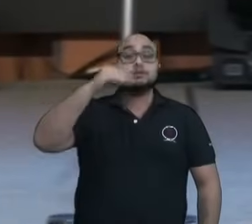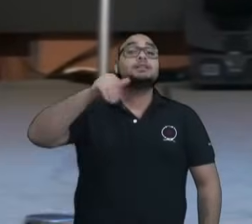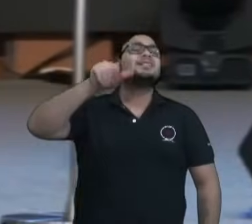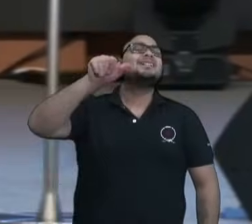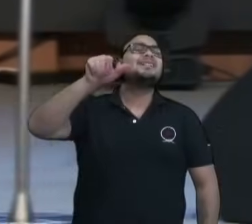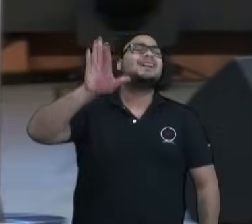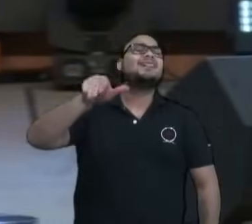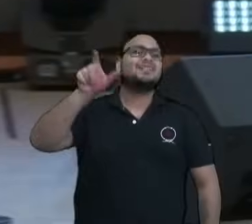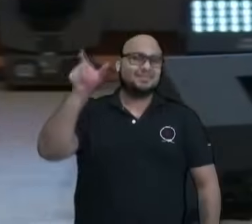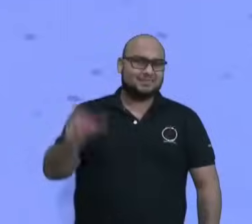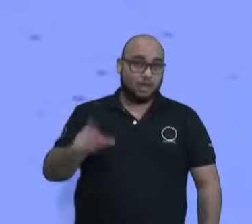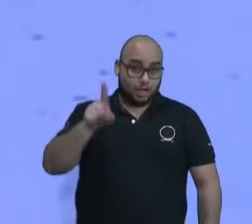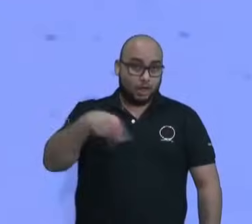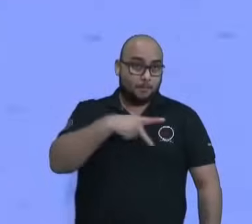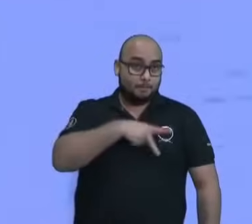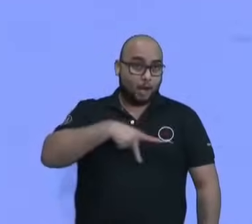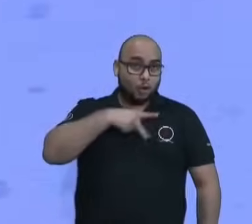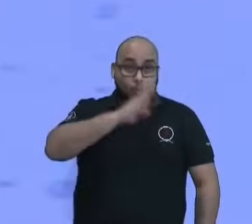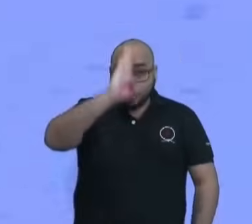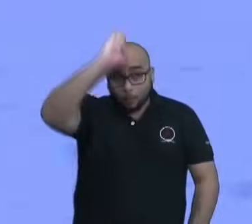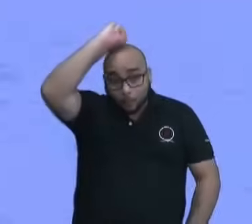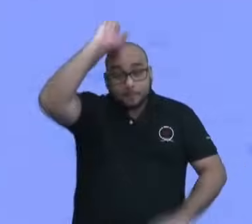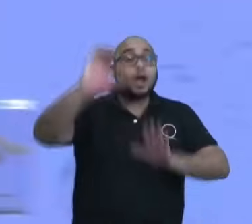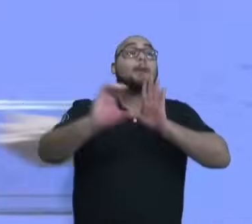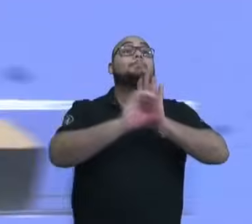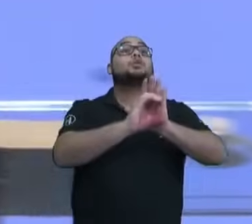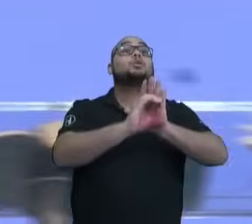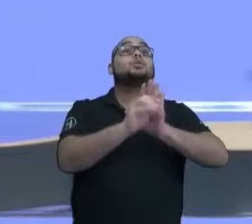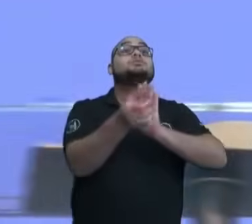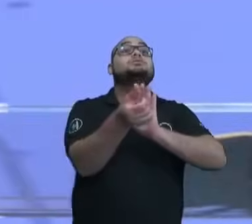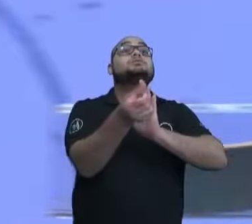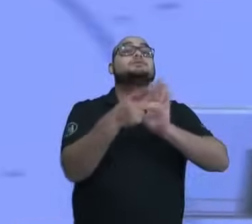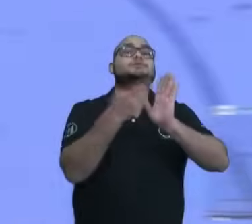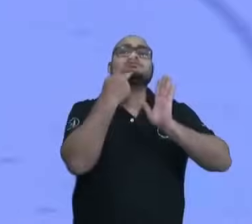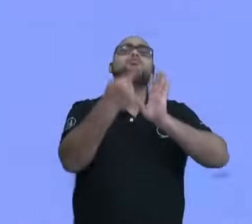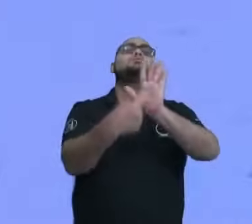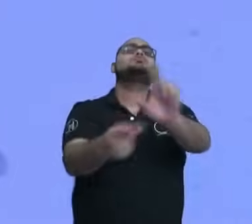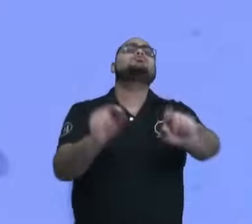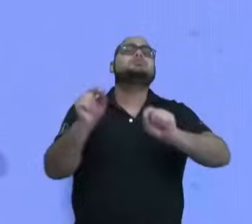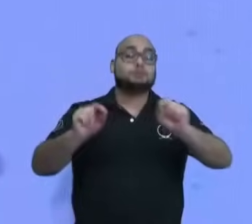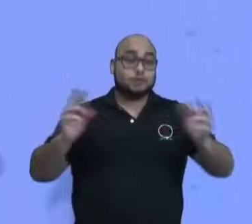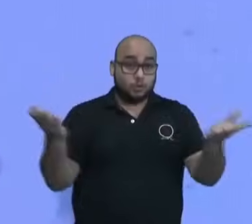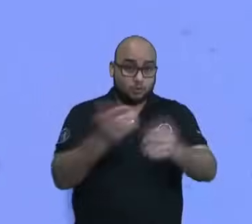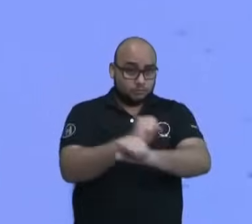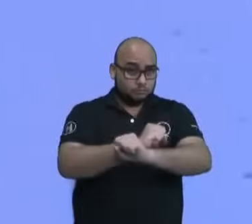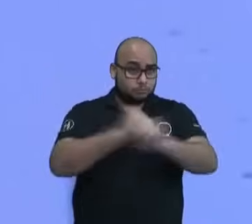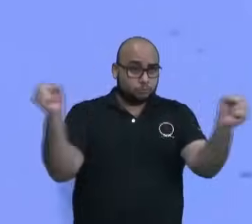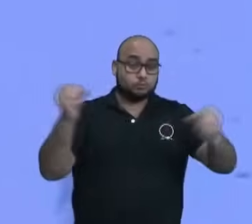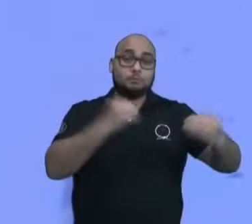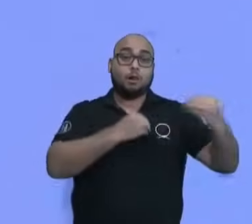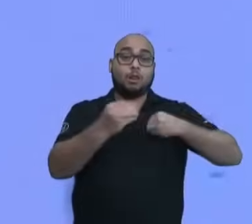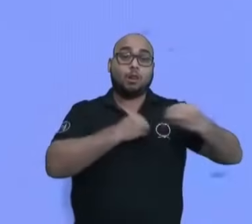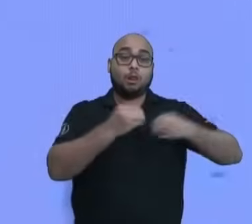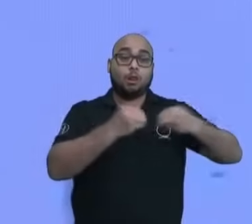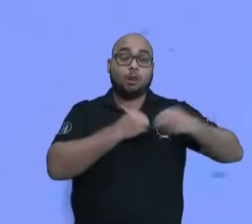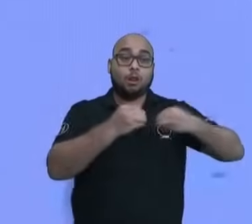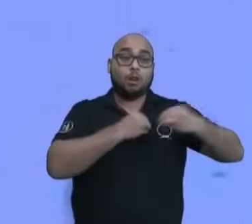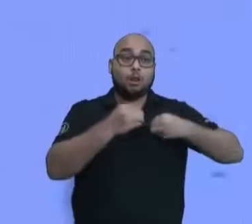6 22 23 e agora libertados do pecado e tendo o vosso fruto paraa